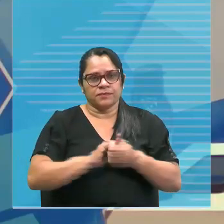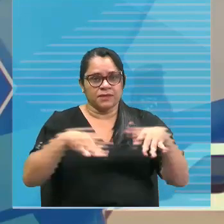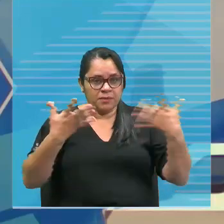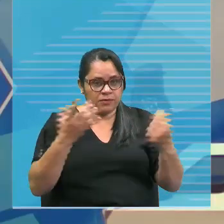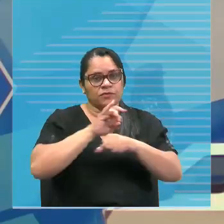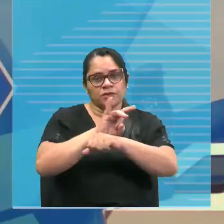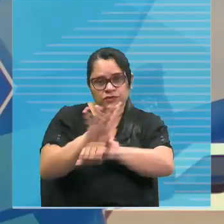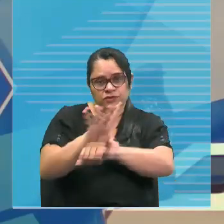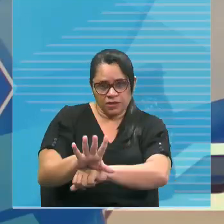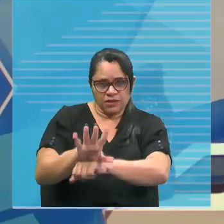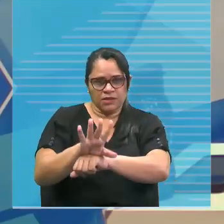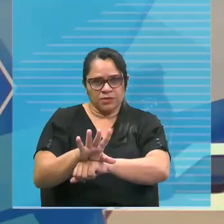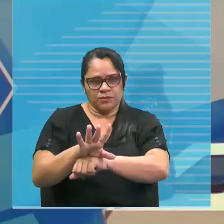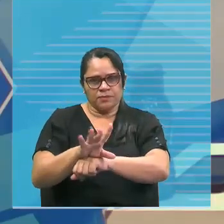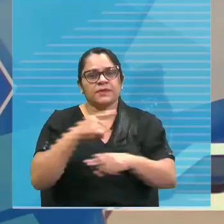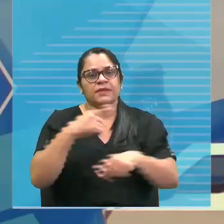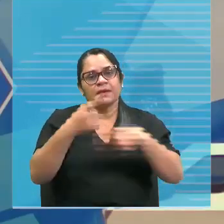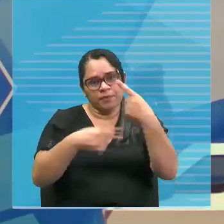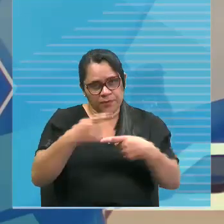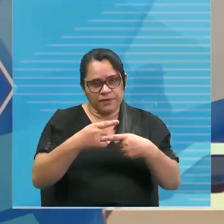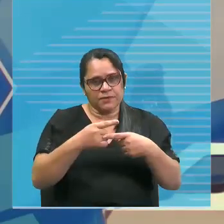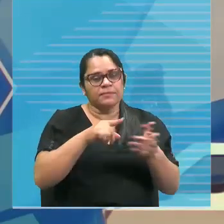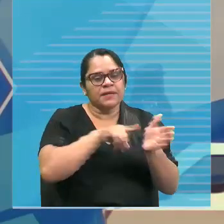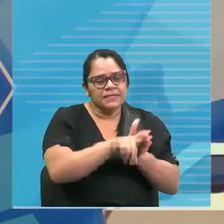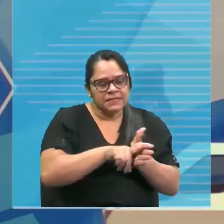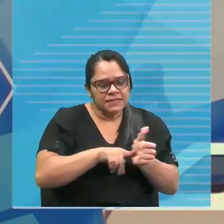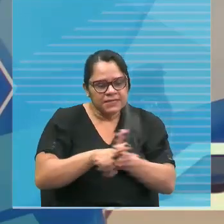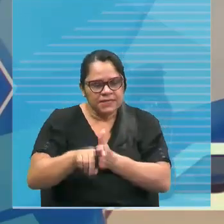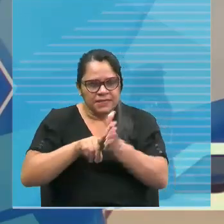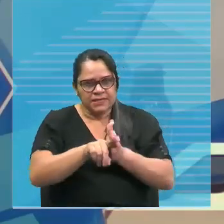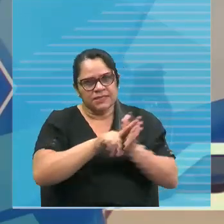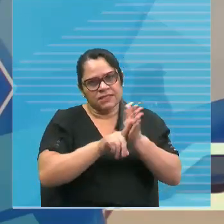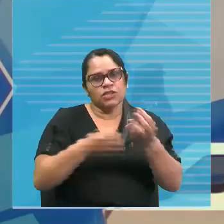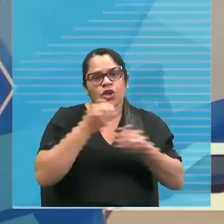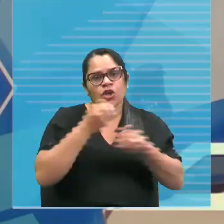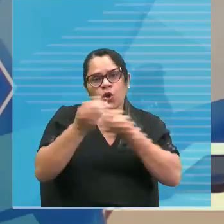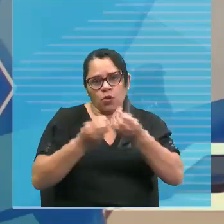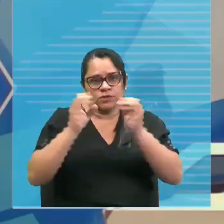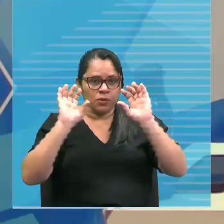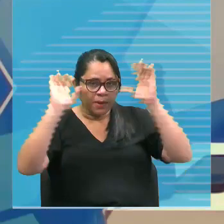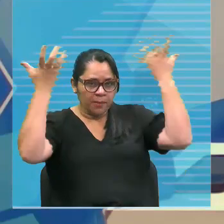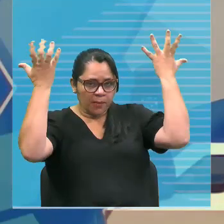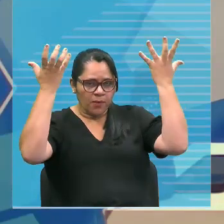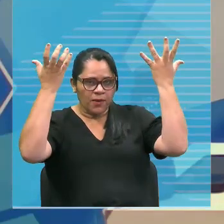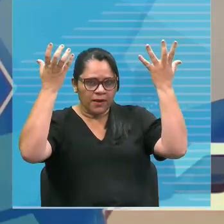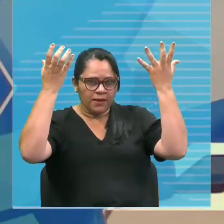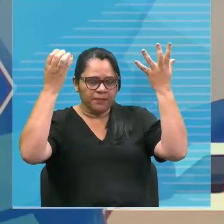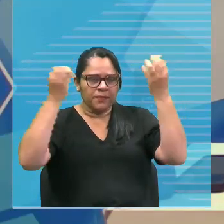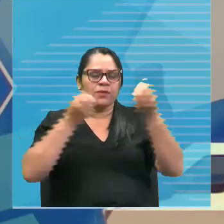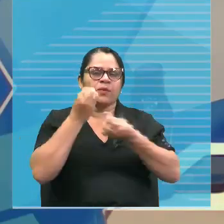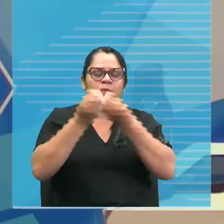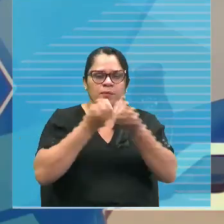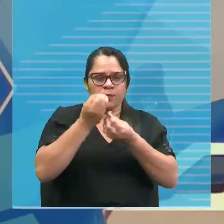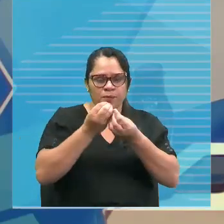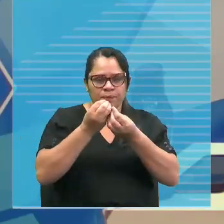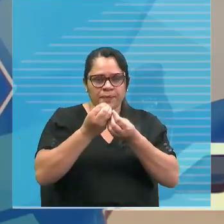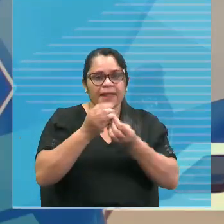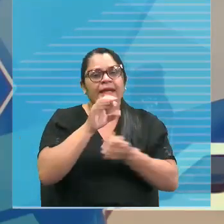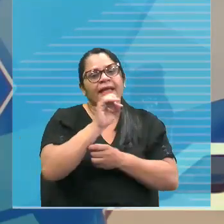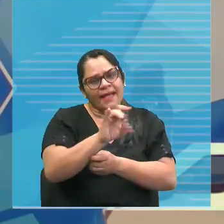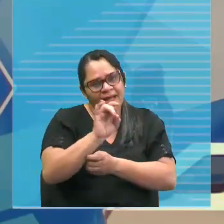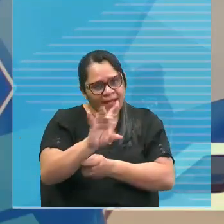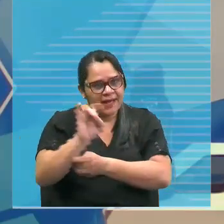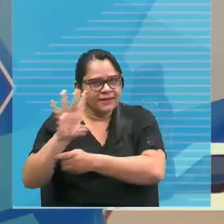lá dei uma olhada para ver como é que tão comemorando como é que se comemora né Cada